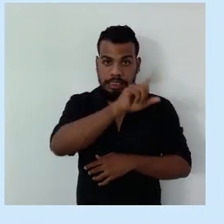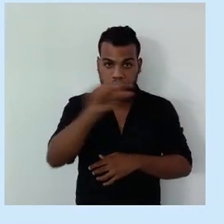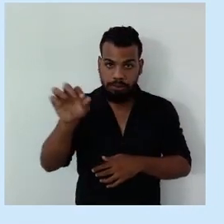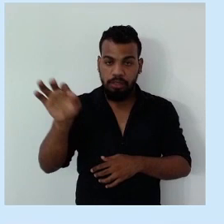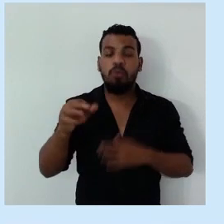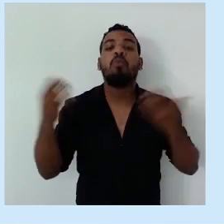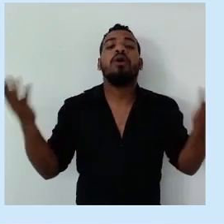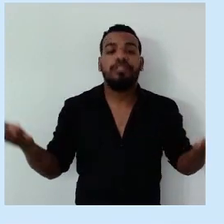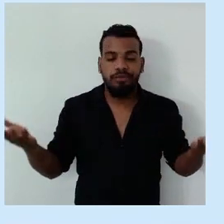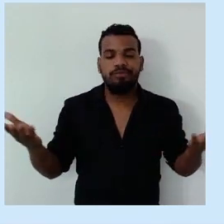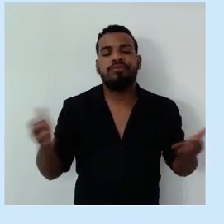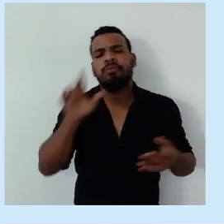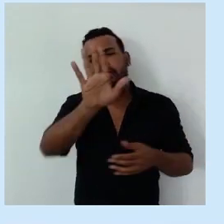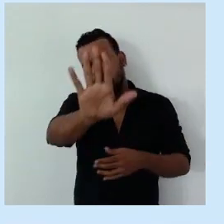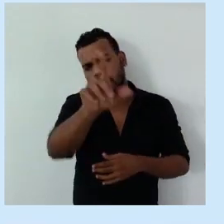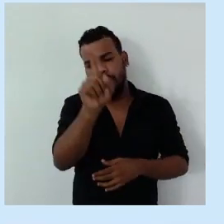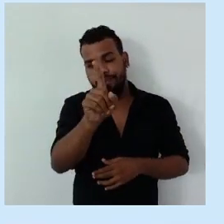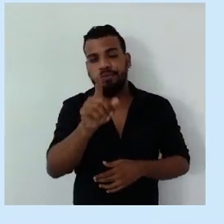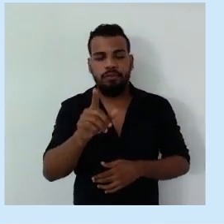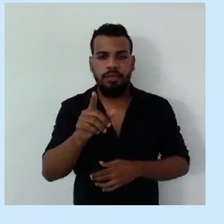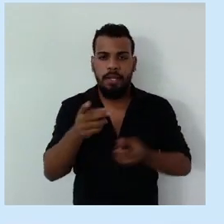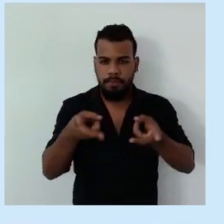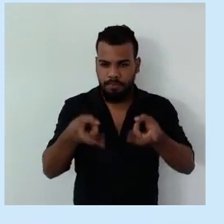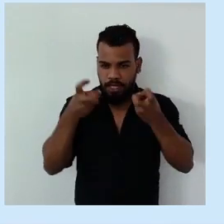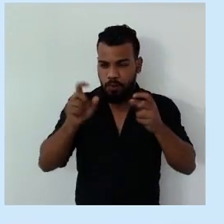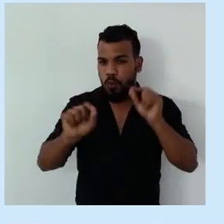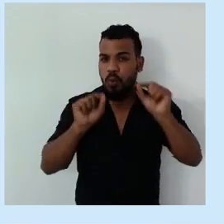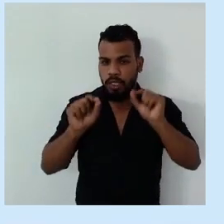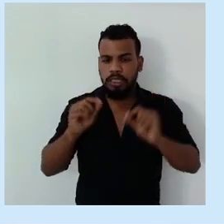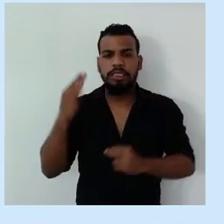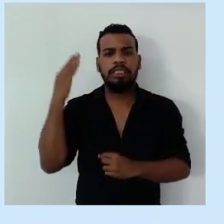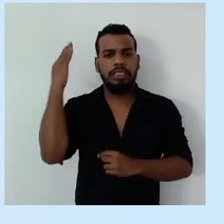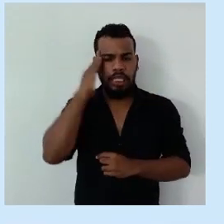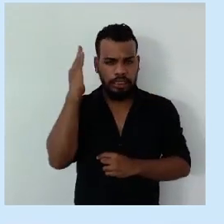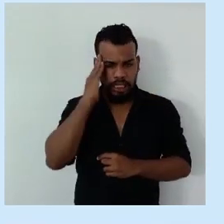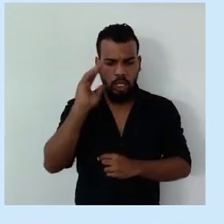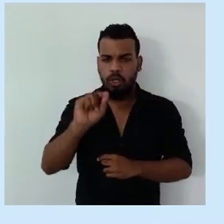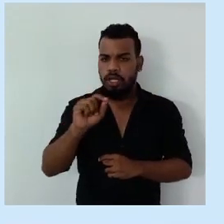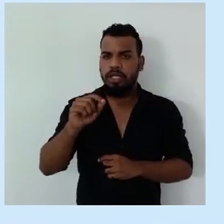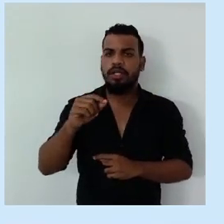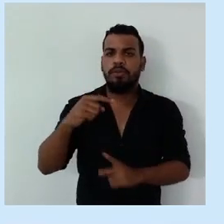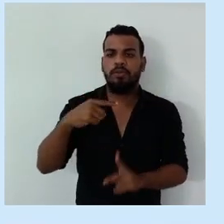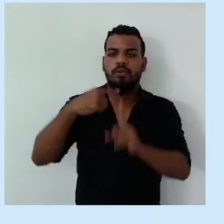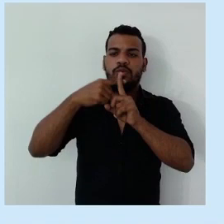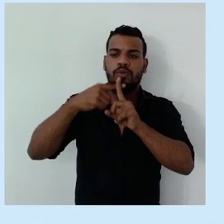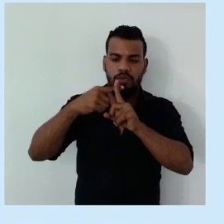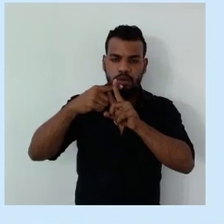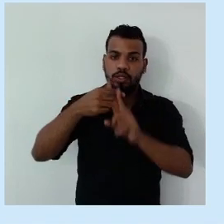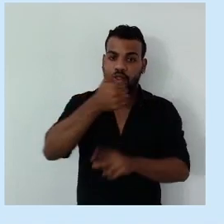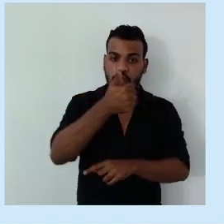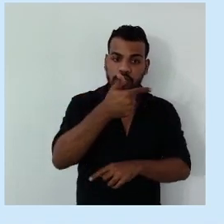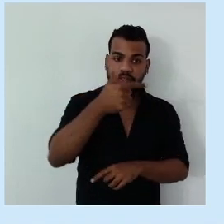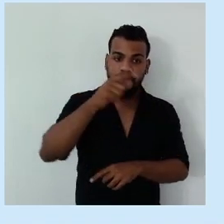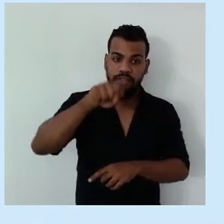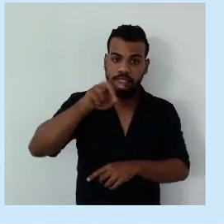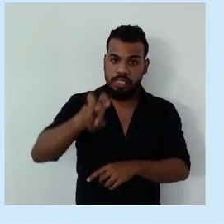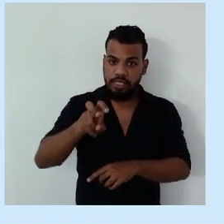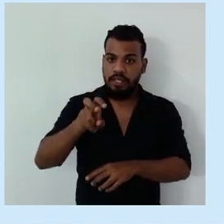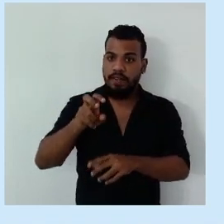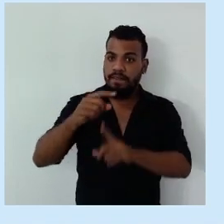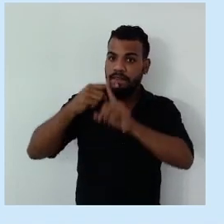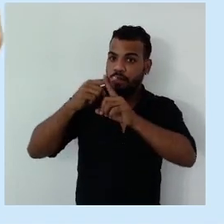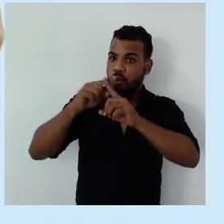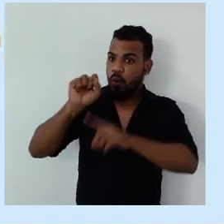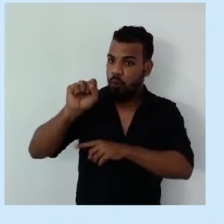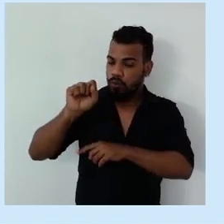quanto? Só um detalhe, a gente percebe, deu para entender a multiplicação de 12,5 vezes 8 para